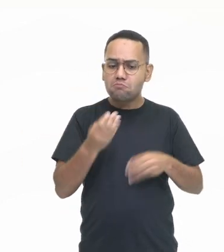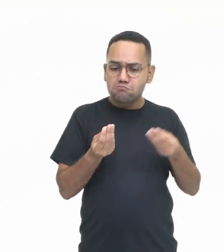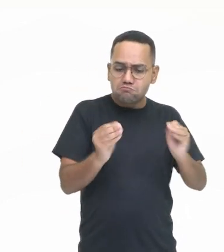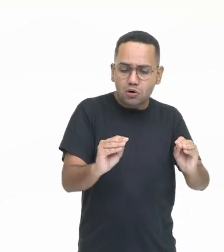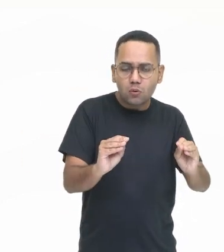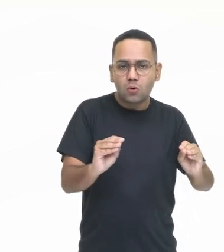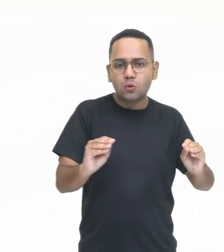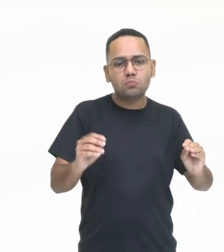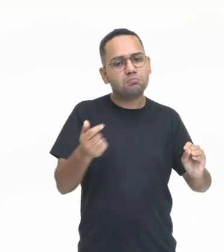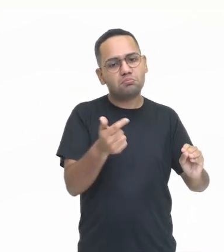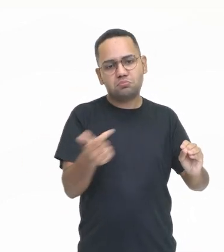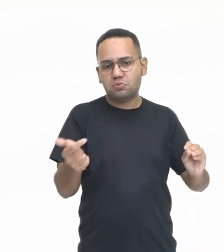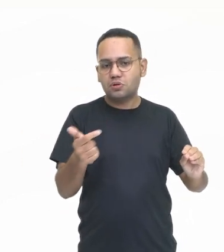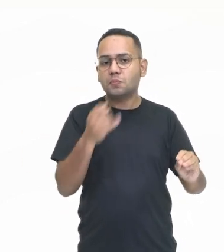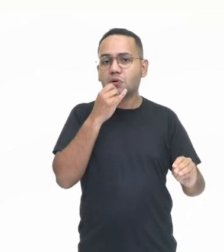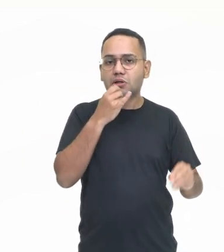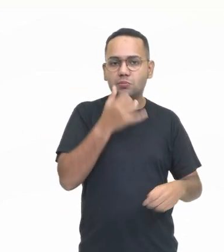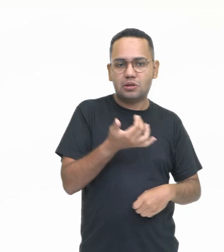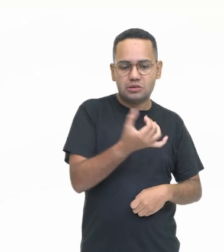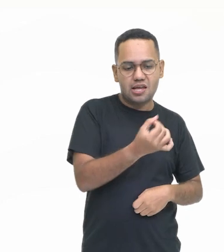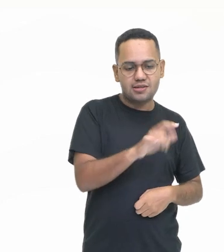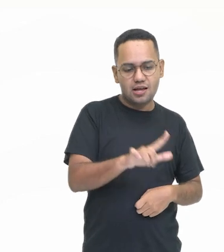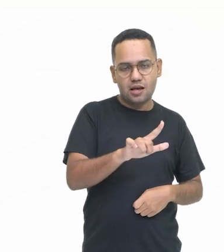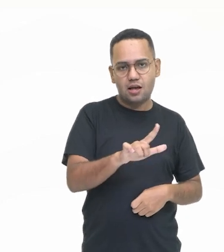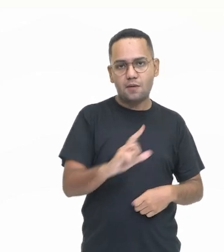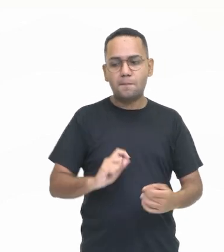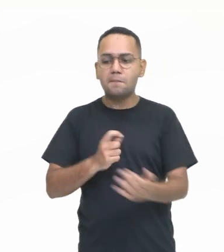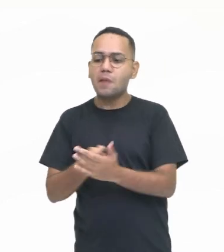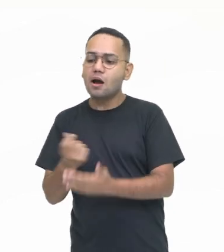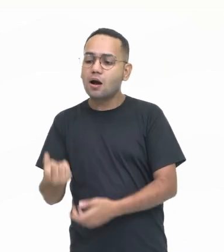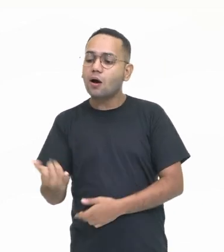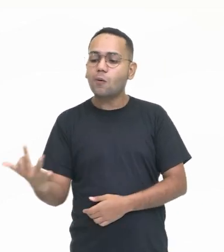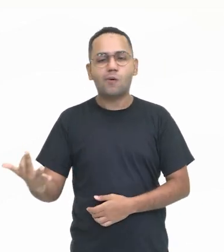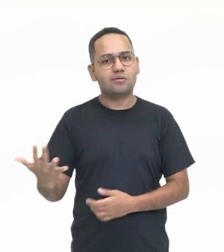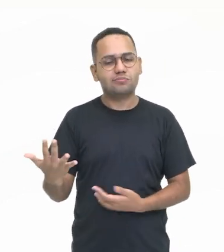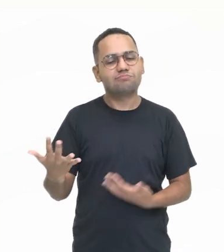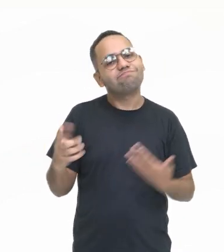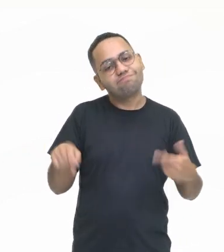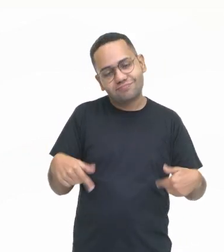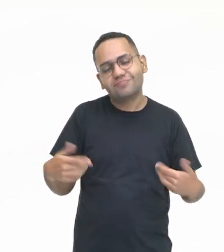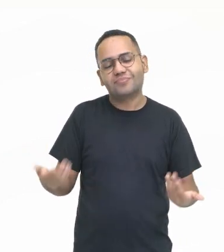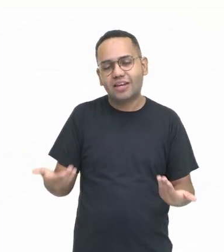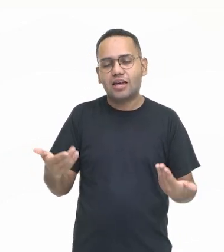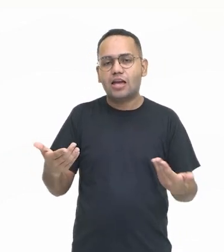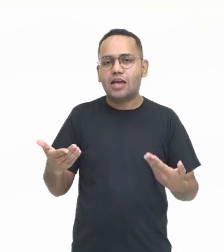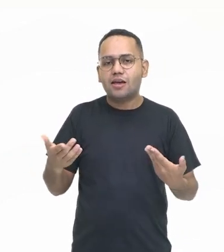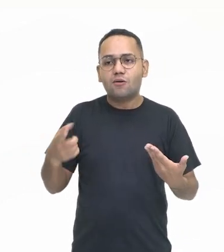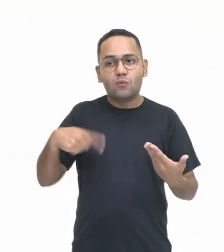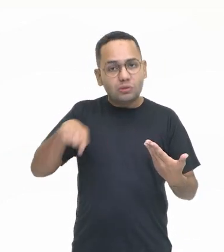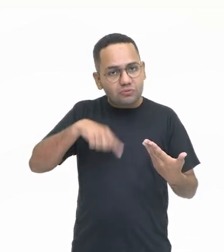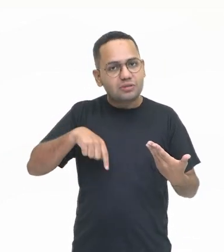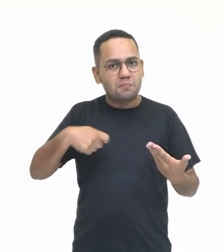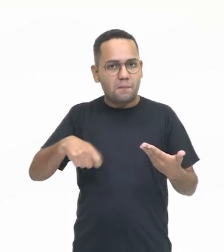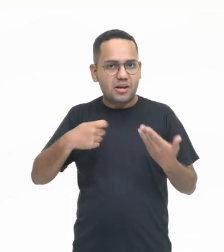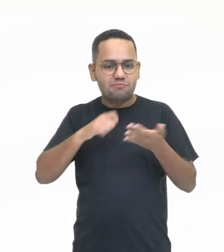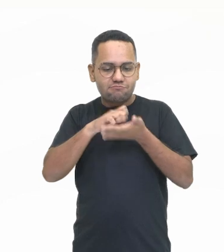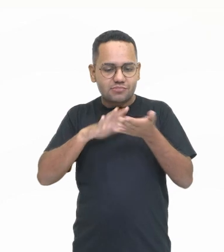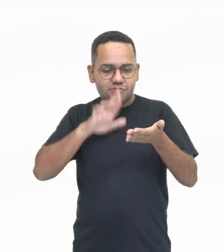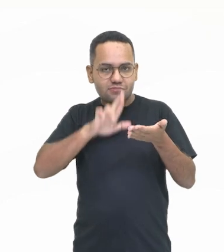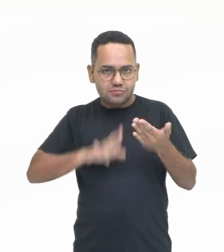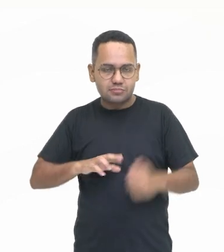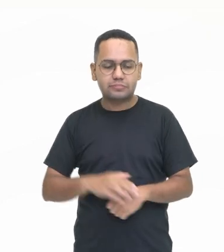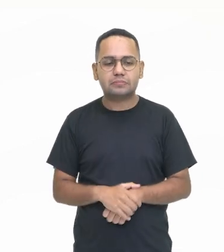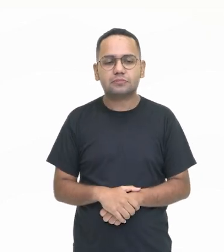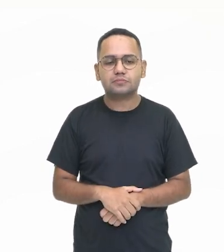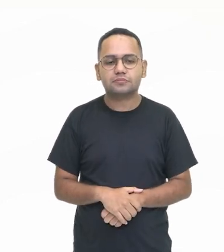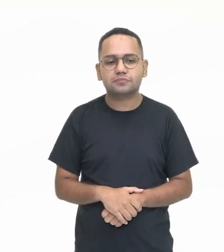né? Esse é justamente o objetivo do nosso exemplo, tá bom? E, da mesma forma, eu não coloquei